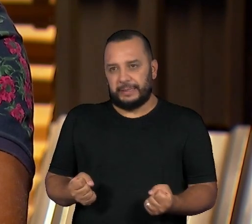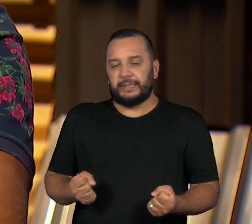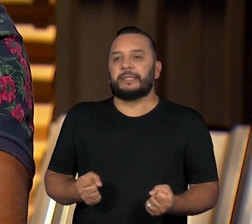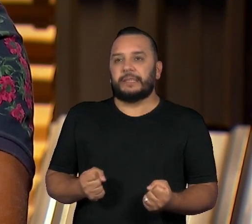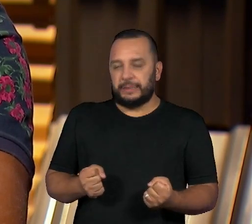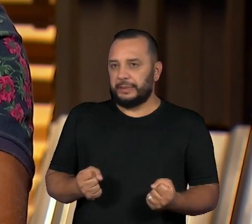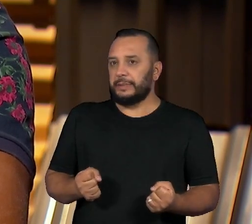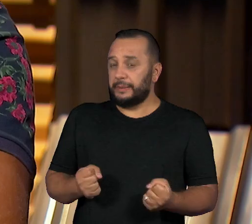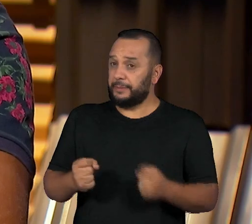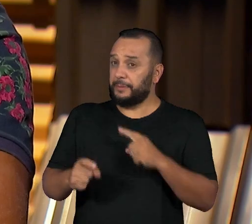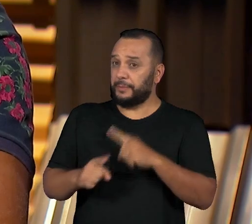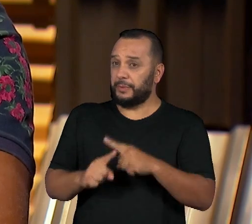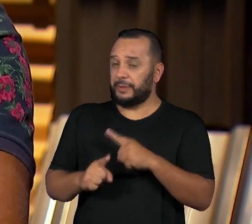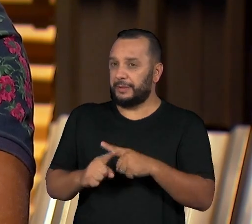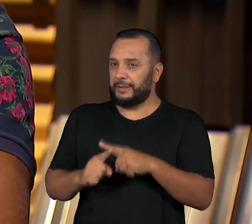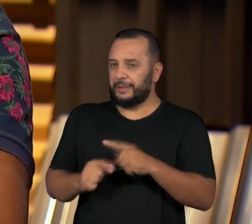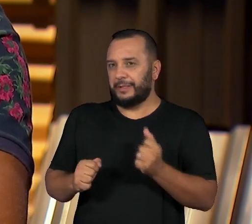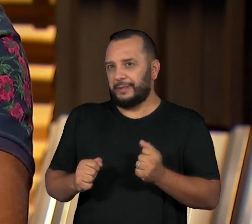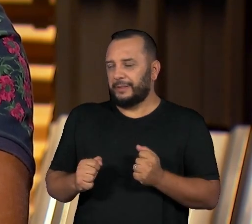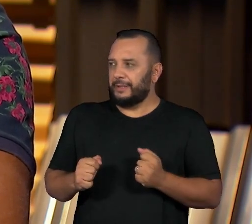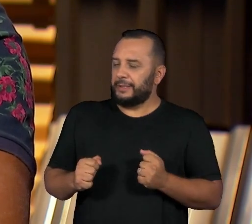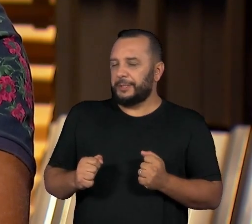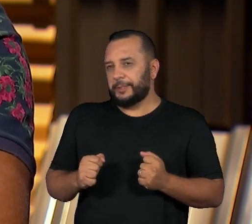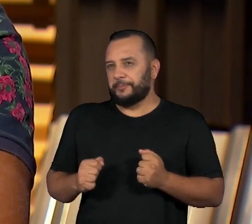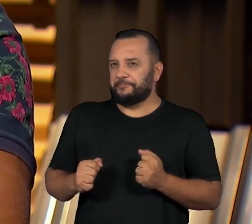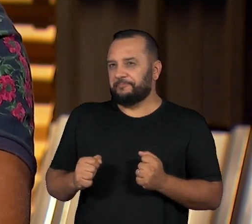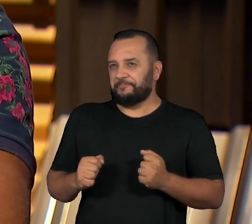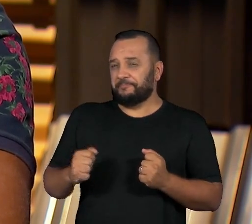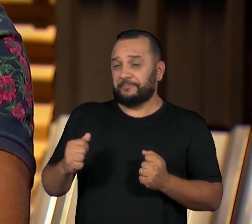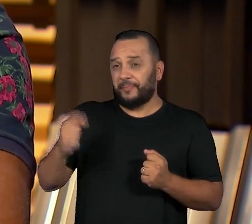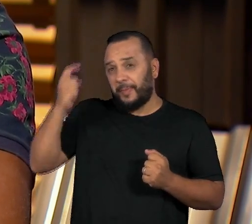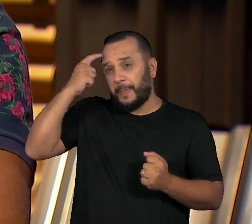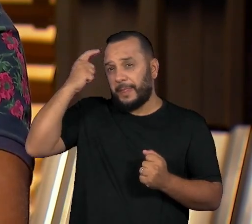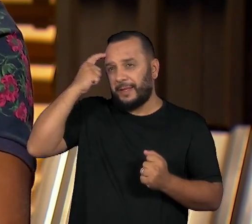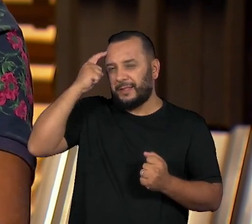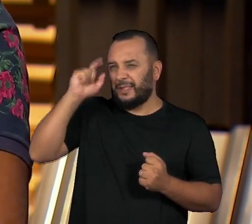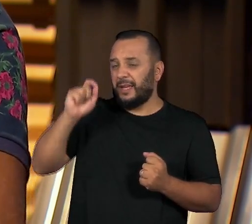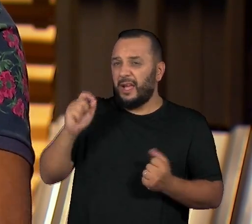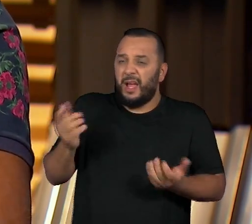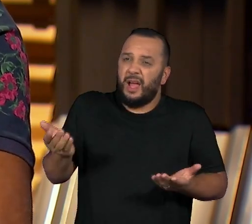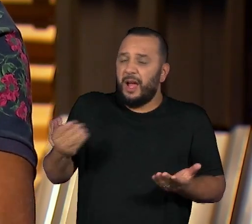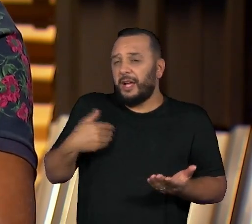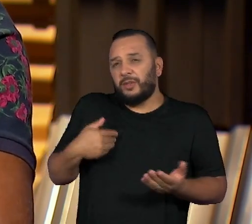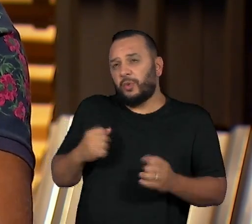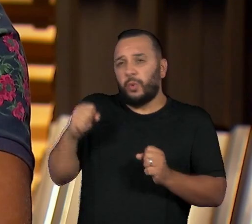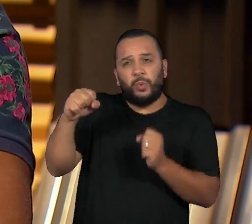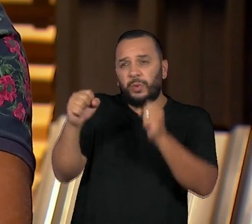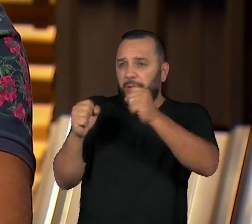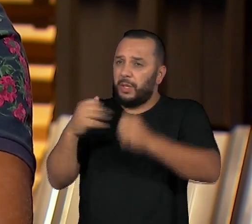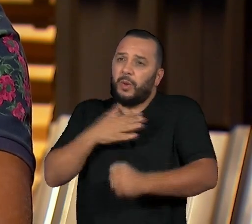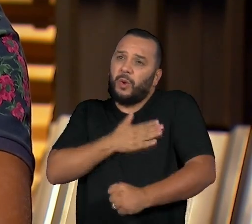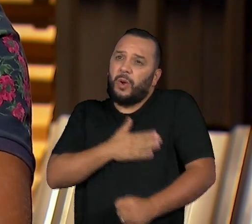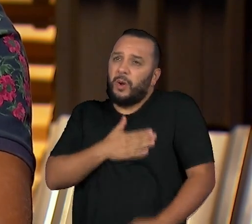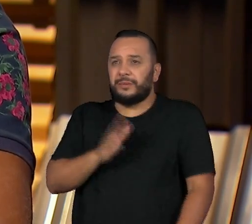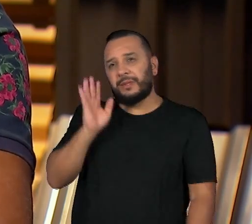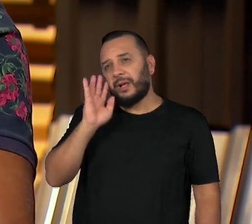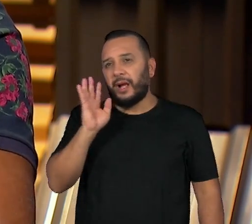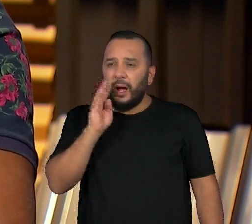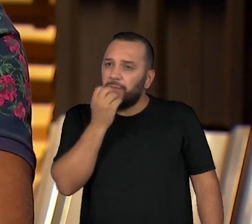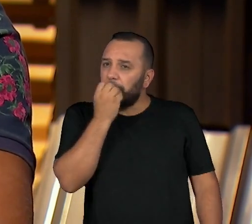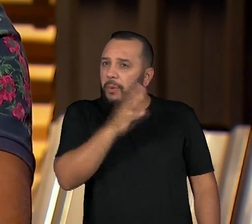momento. Porque até então era uma coisa muito... Cara, eu tô fazendo o que eu gosto, é uma coisa legal e tal,